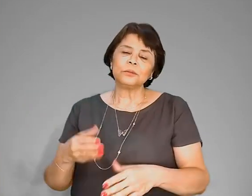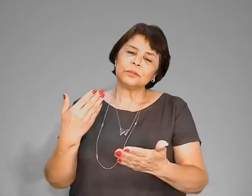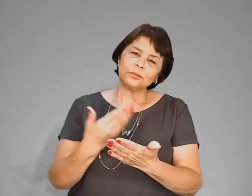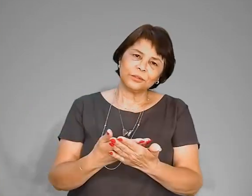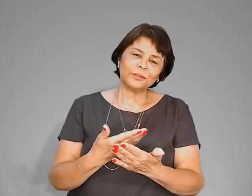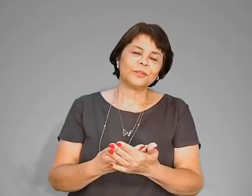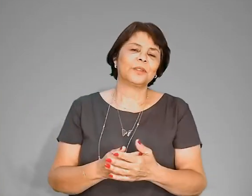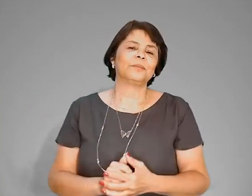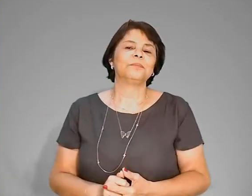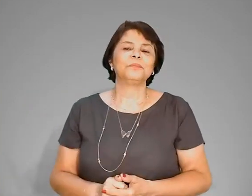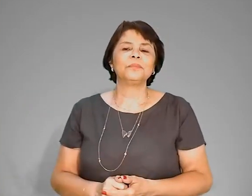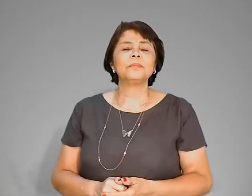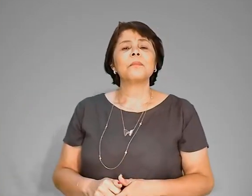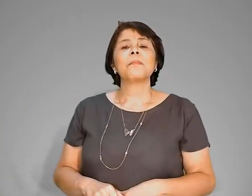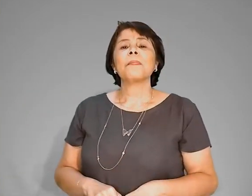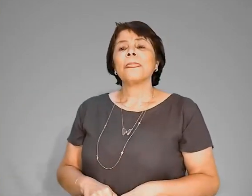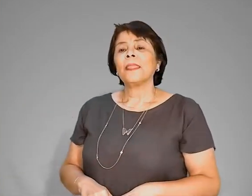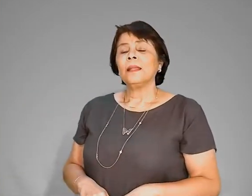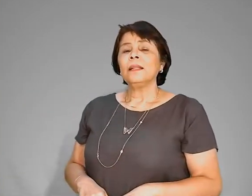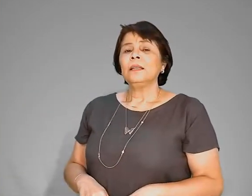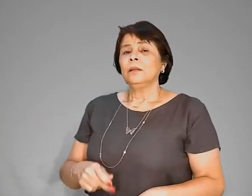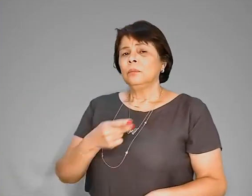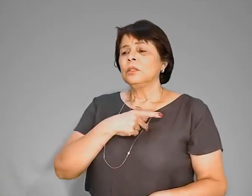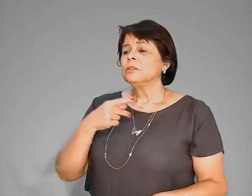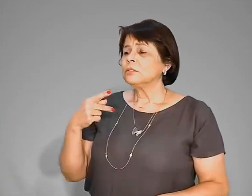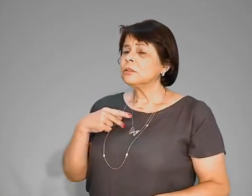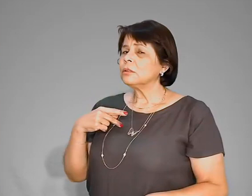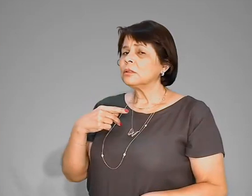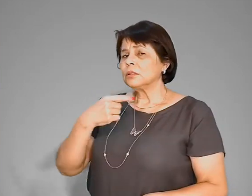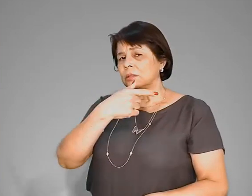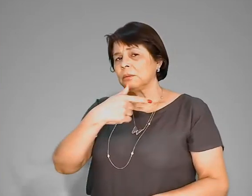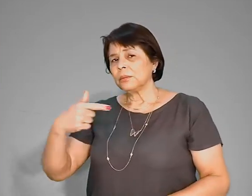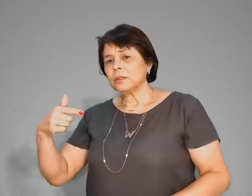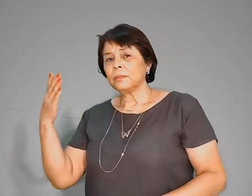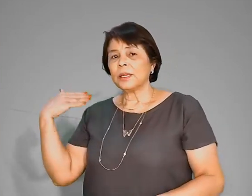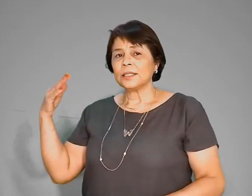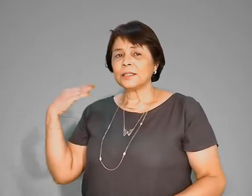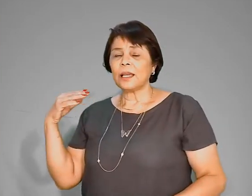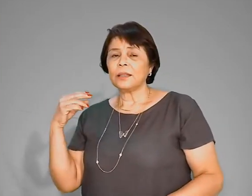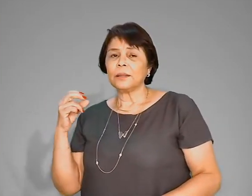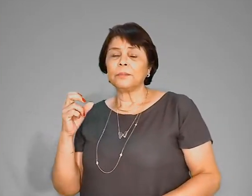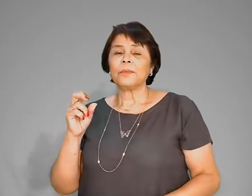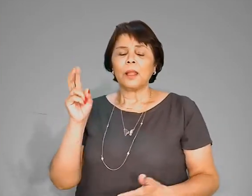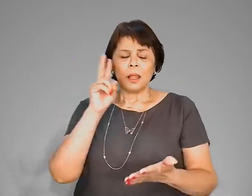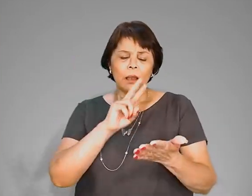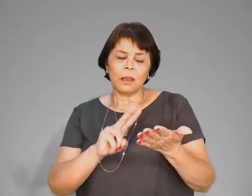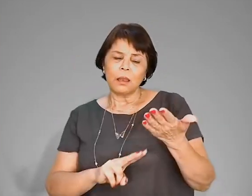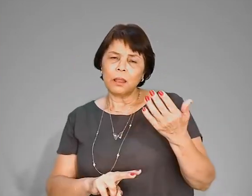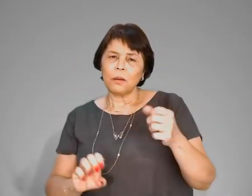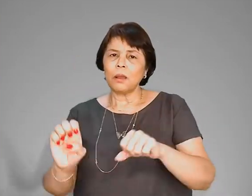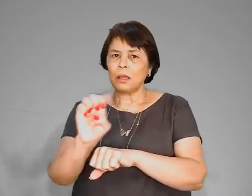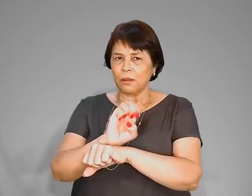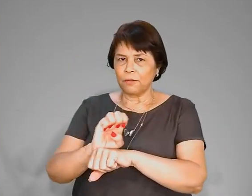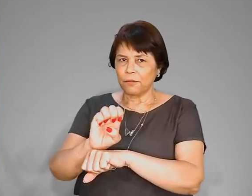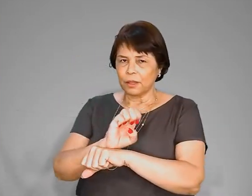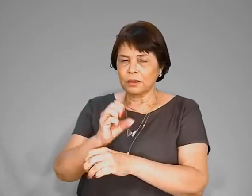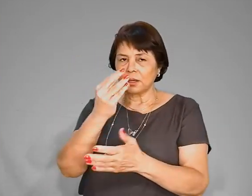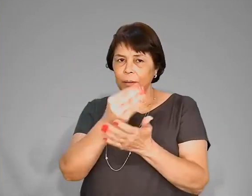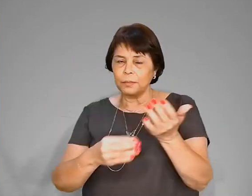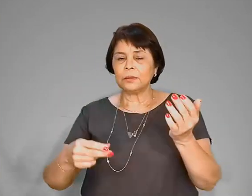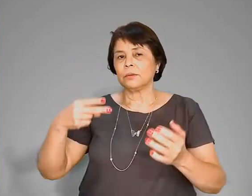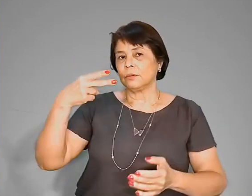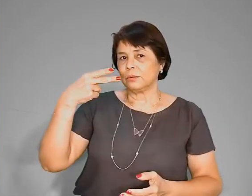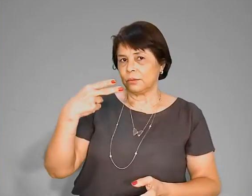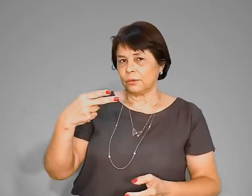Dominical. Lembra que eu estou falando sobre a carta de Paulo aos Efésios. A carta do Paulo aos Efésios, eu estou exatamente no